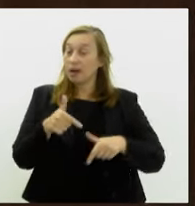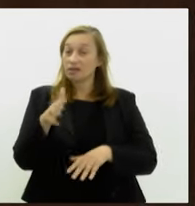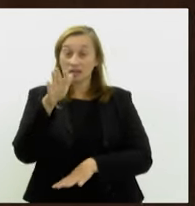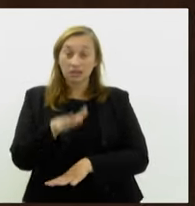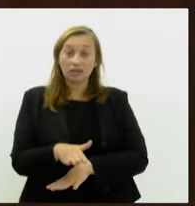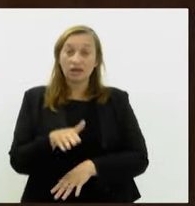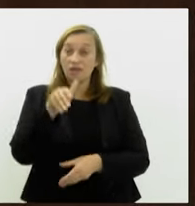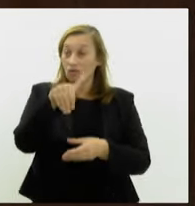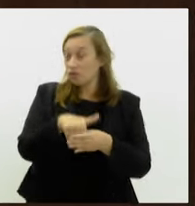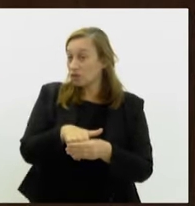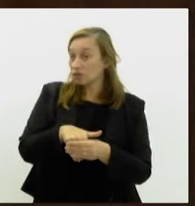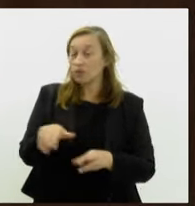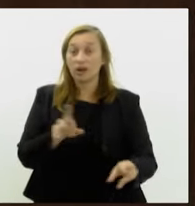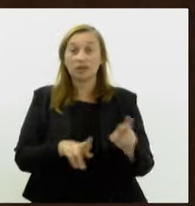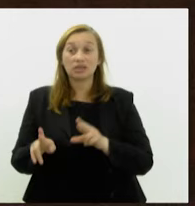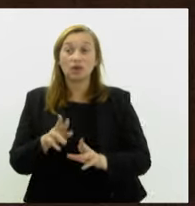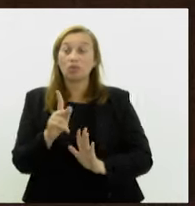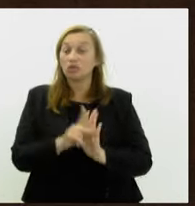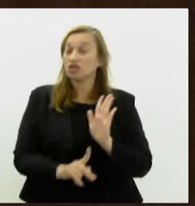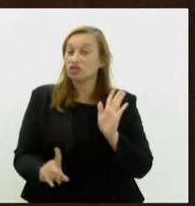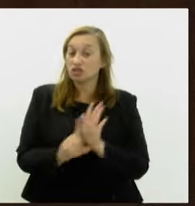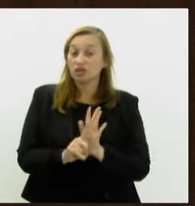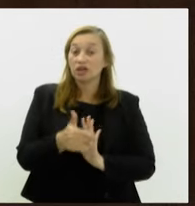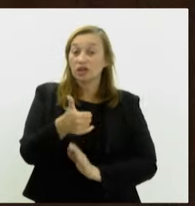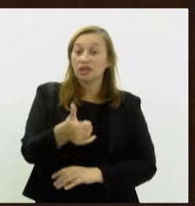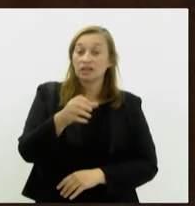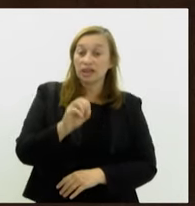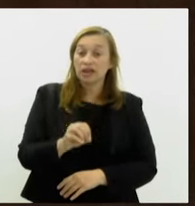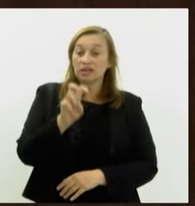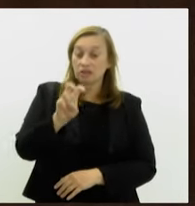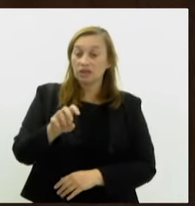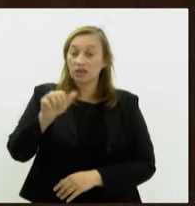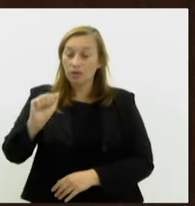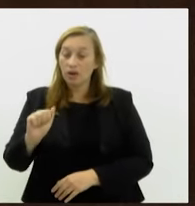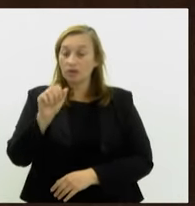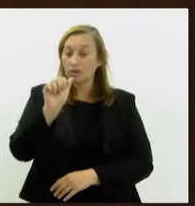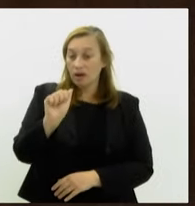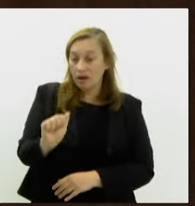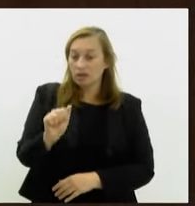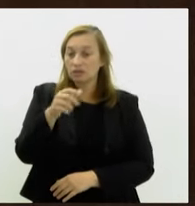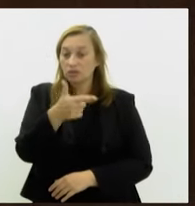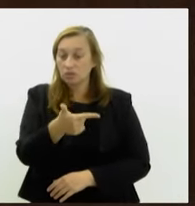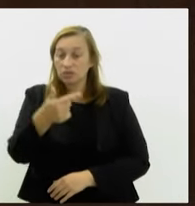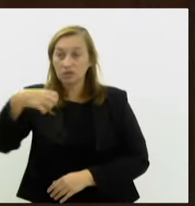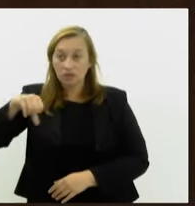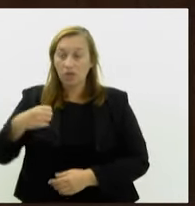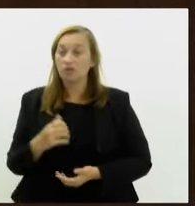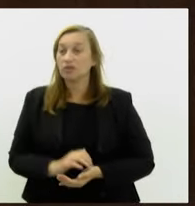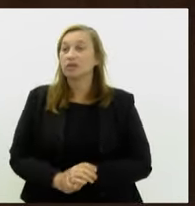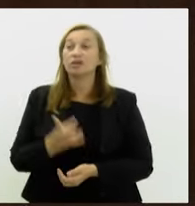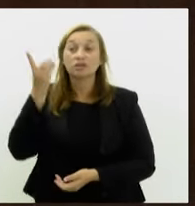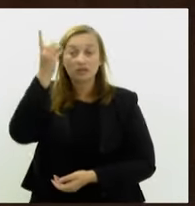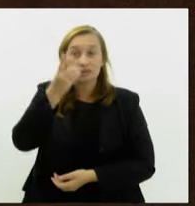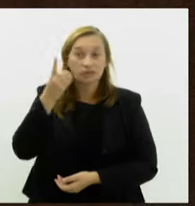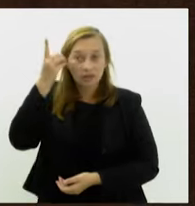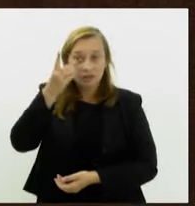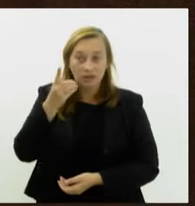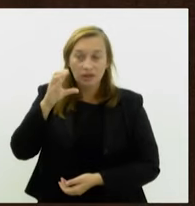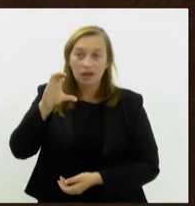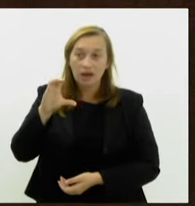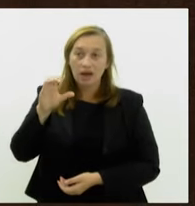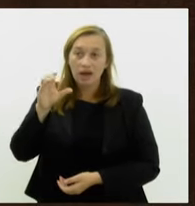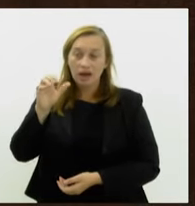declarando voto com relação ao projeto de lei 1054-A de 2019, de autoria do deputado